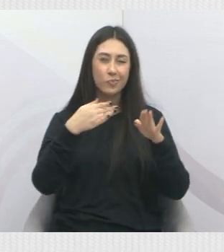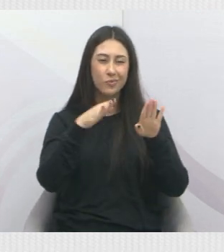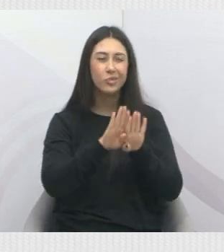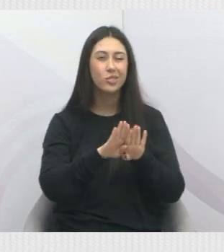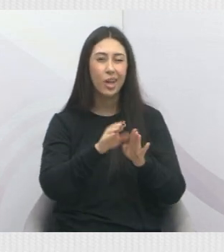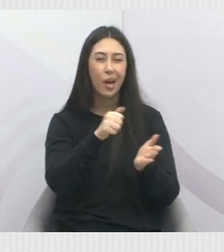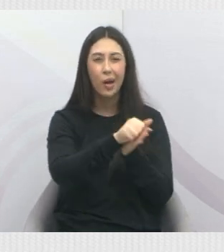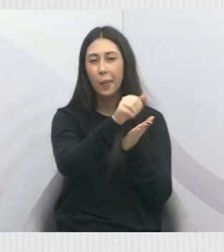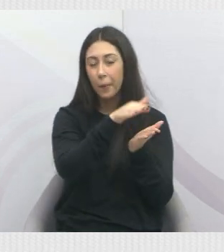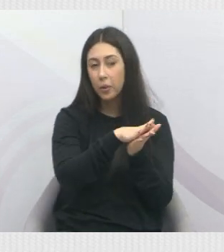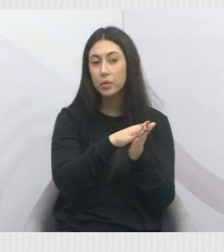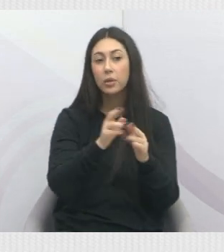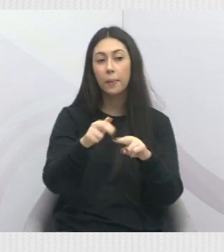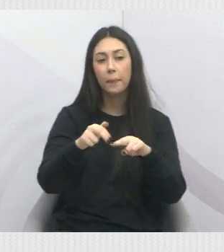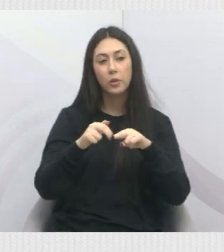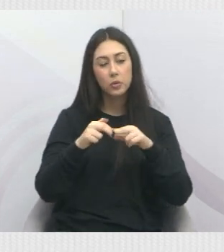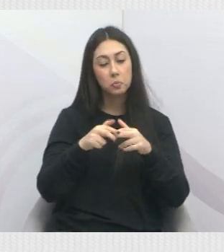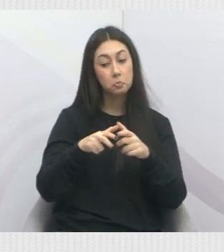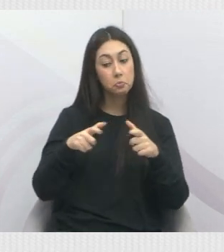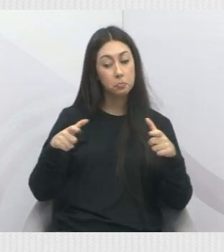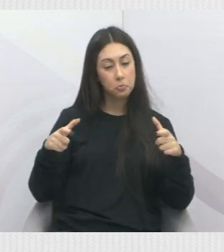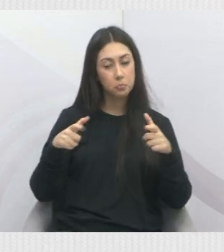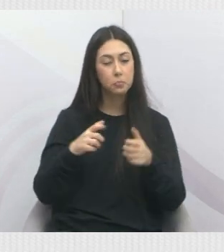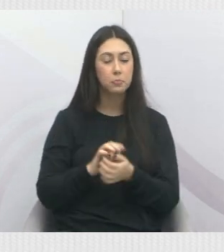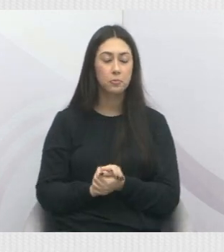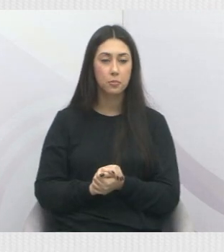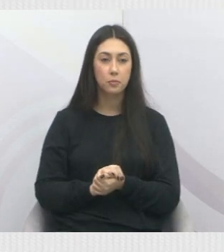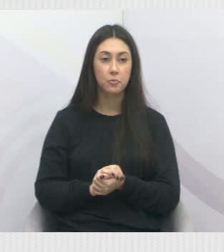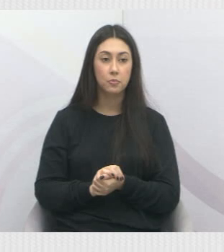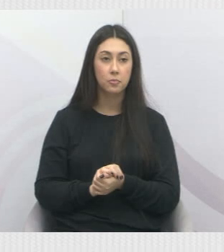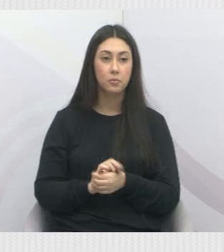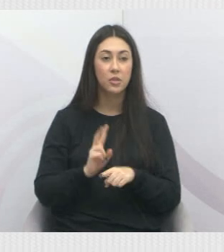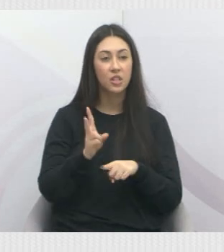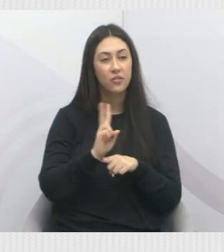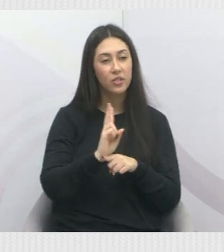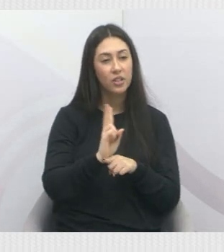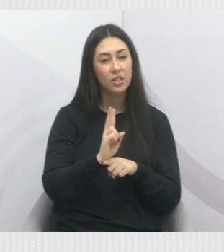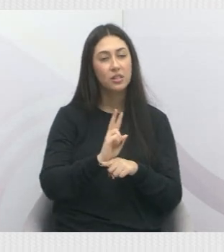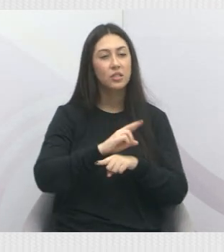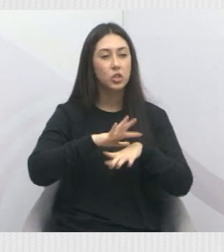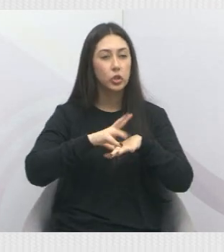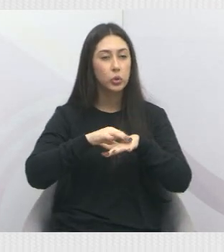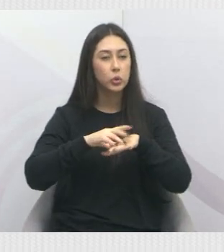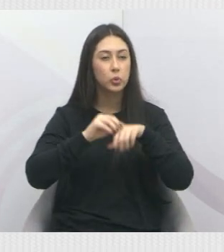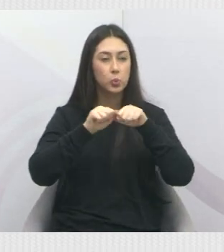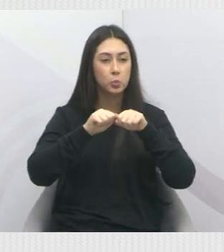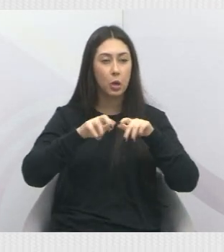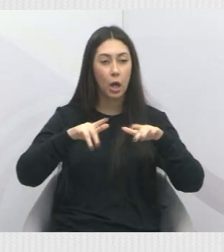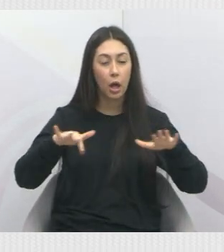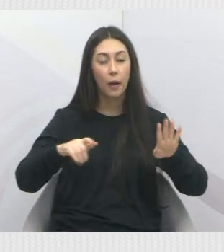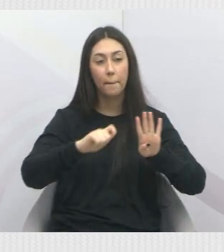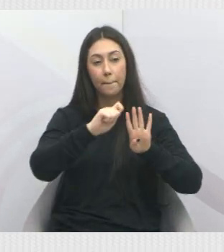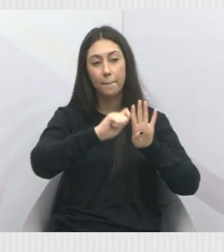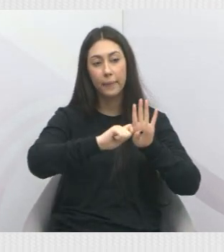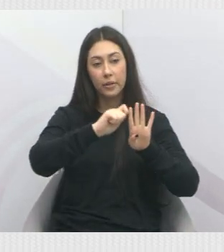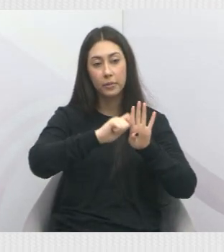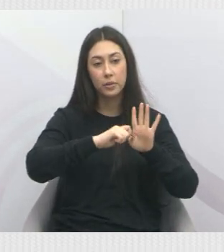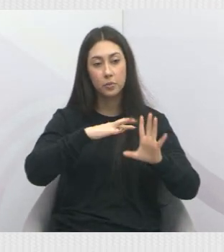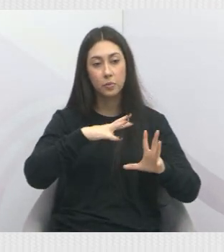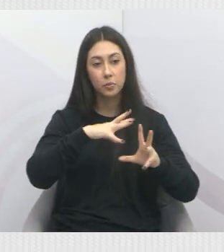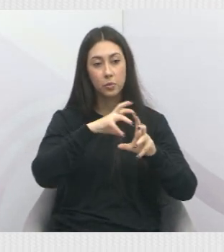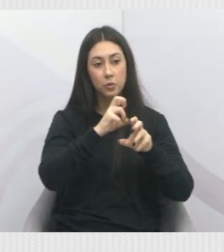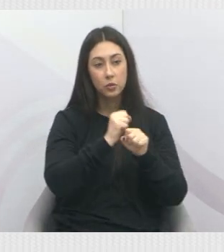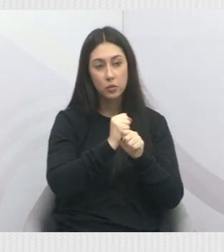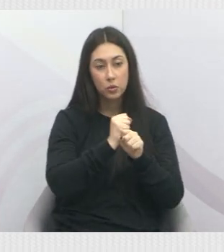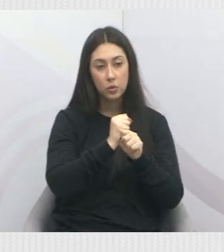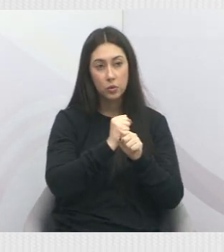né? E aí, por isso, desse aumento. Vigilância epidemiológica. No primeiro quadrimestre,